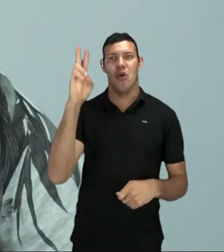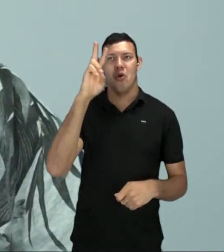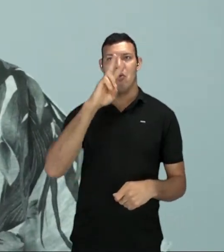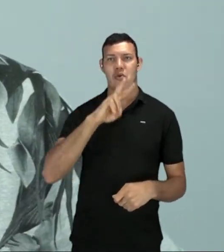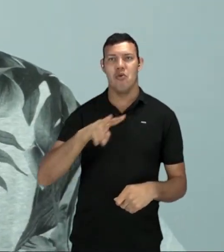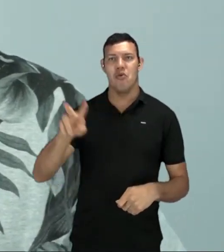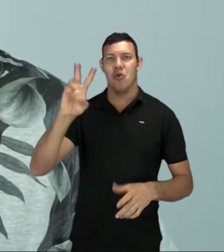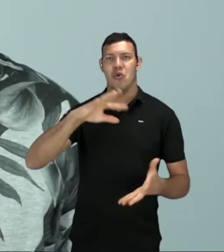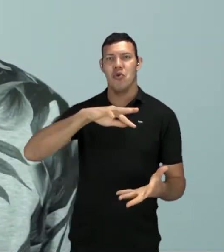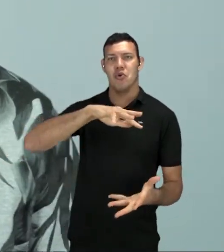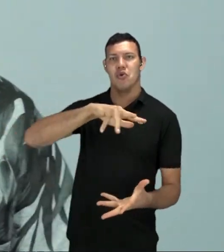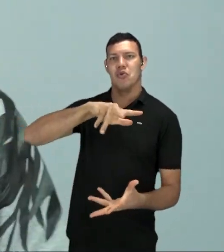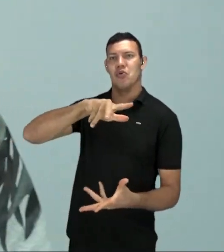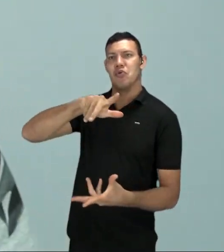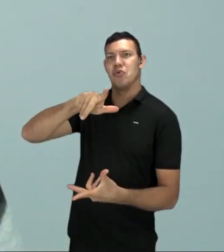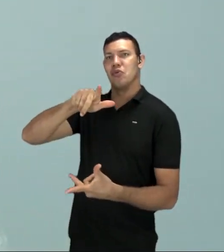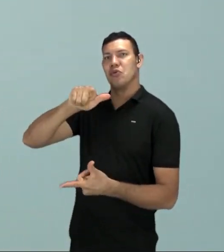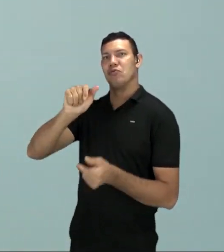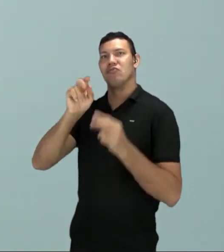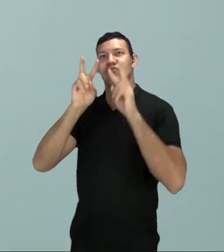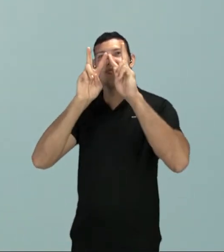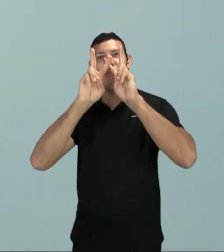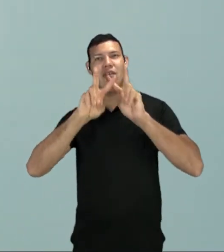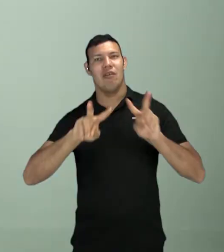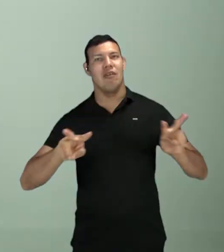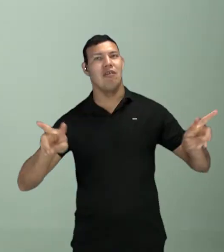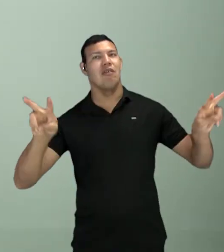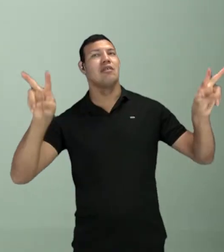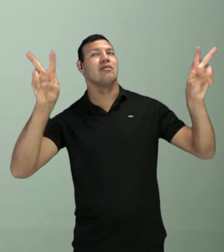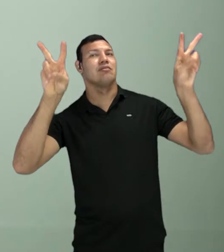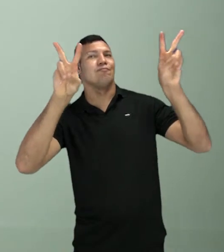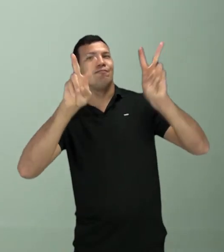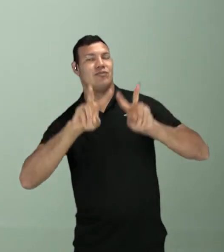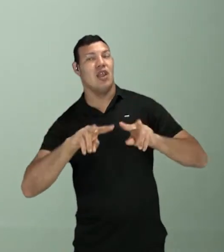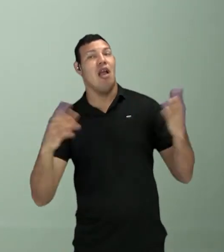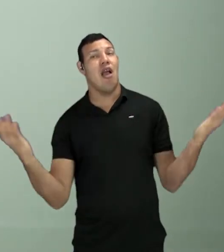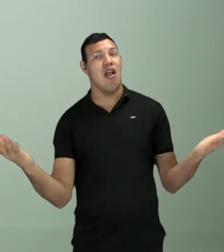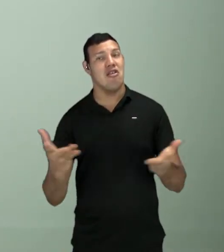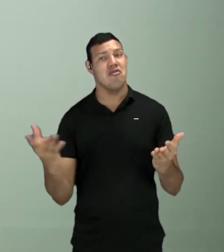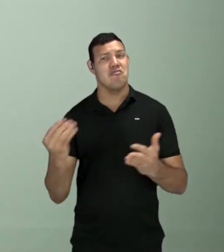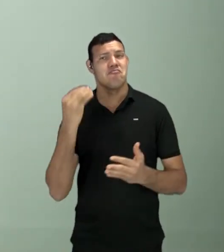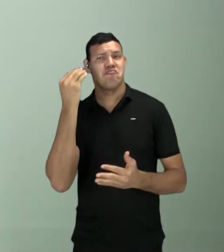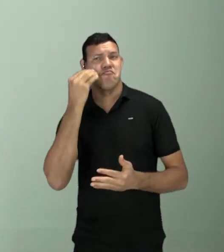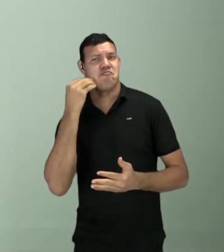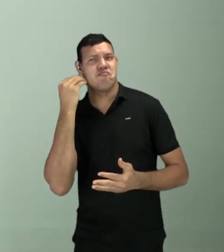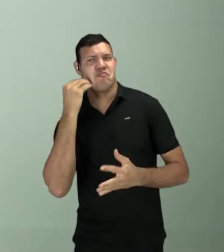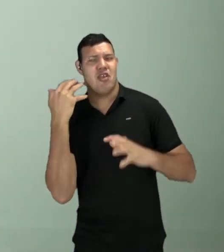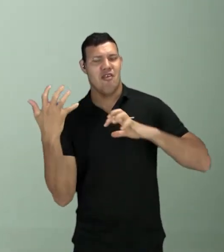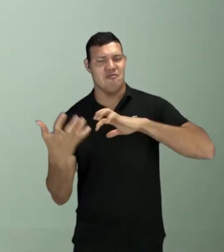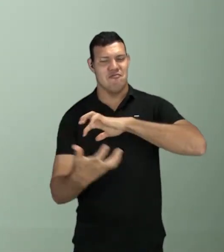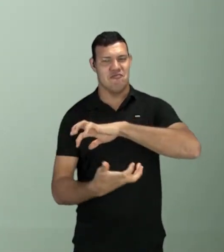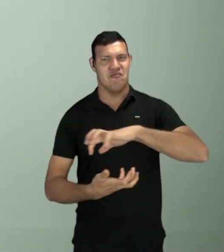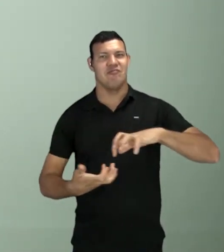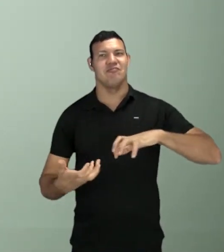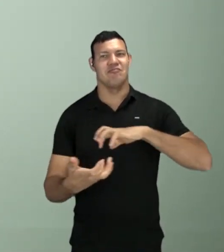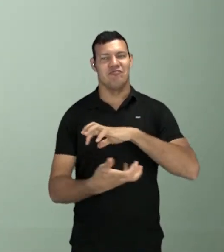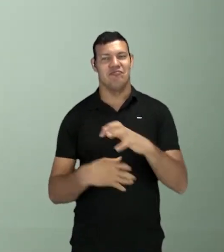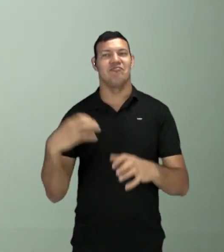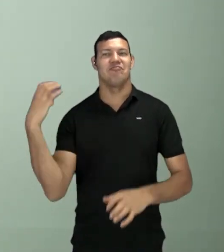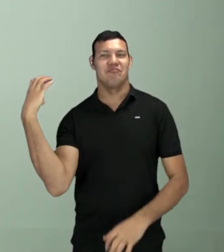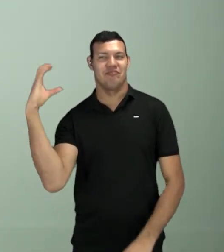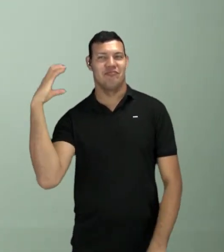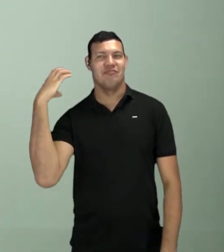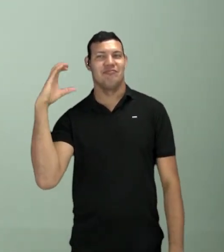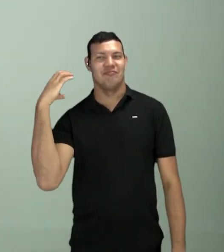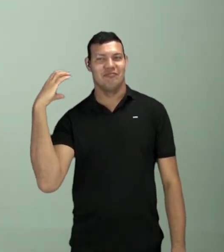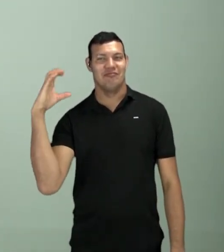Agora, principalmente aquele momento se caracterizou pela experimentação do mundo. Uma revolução científica, tá ok?